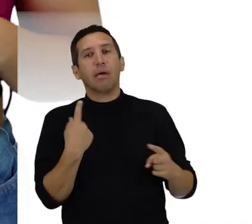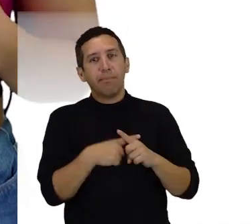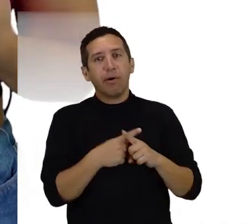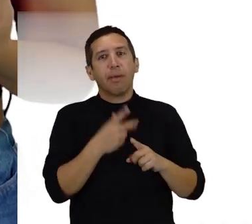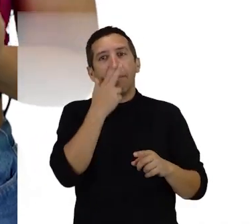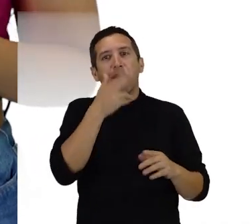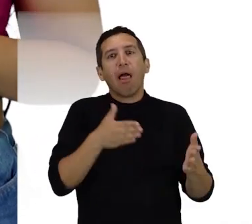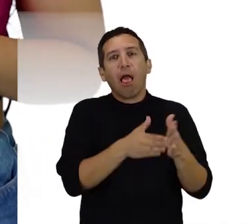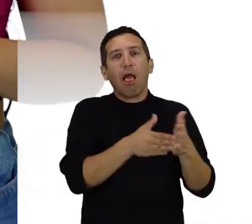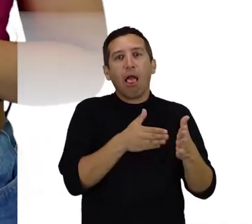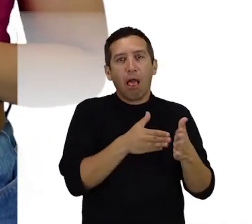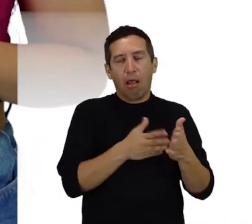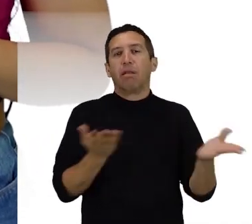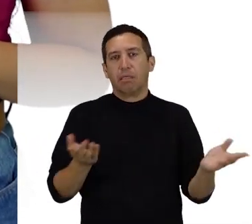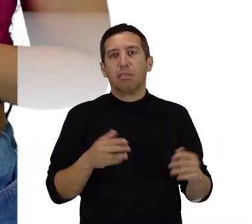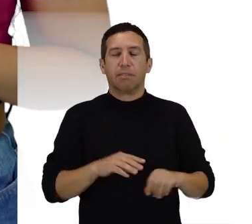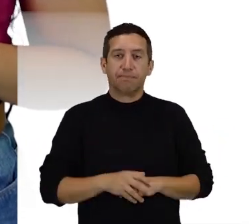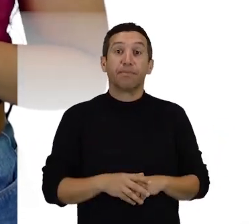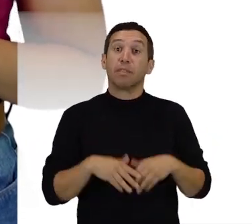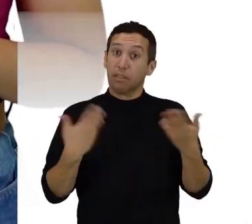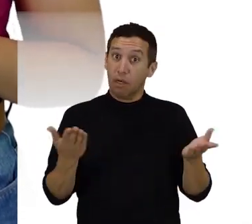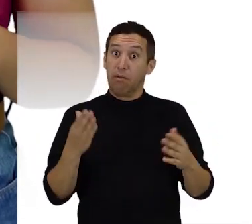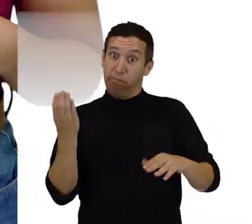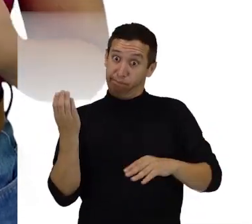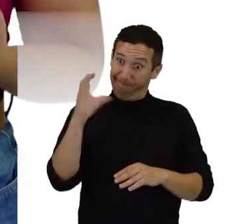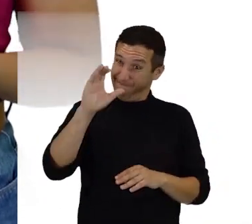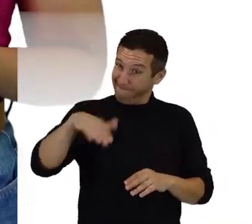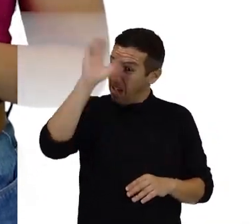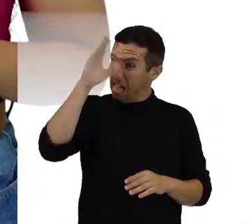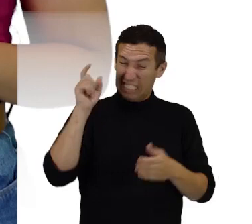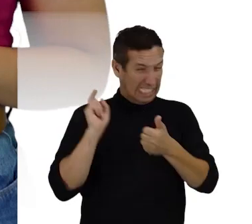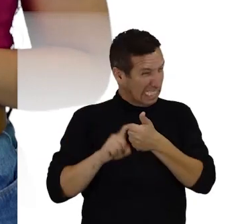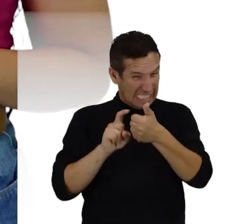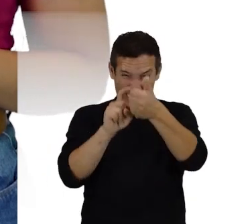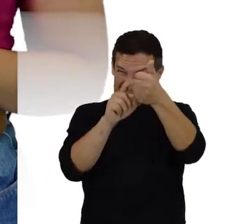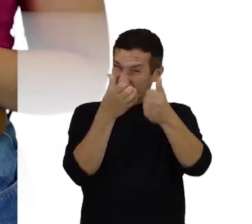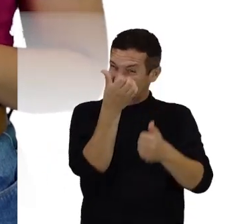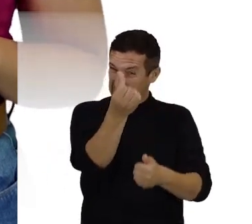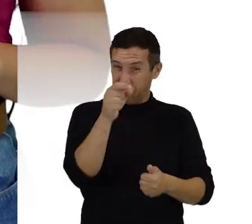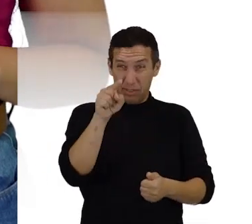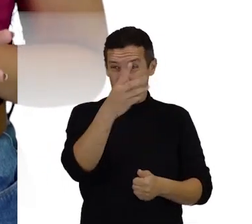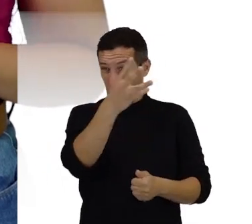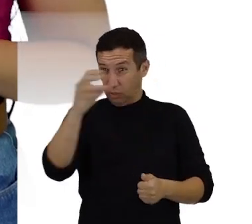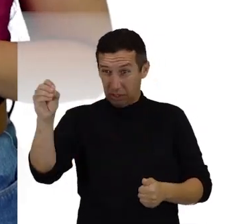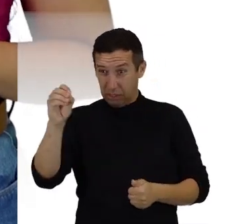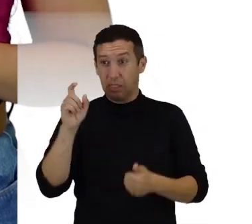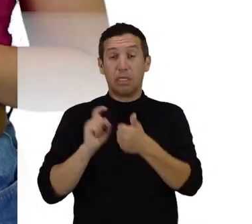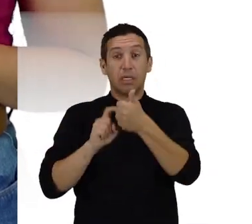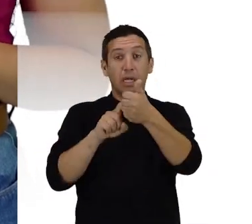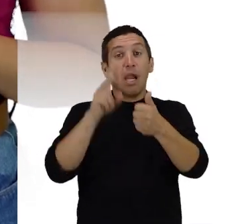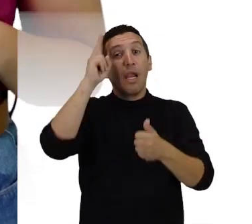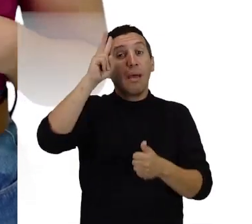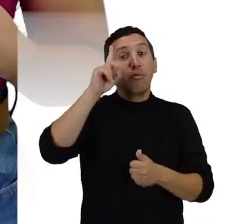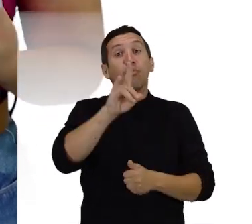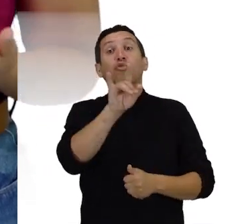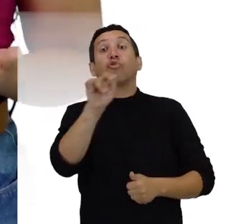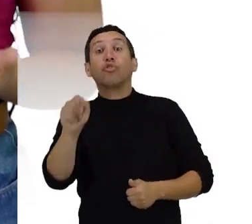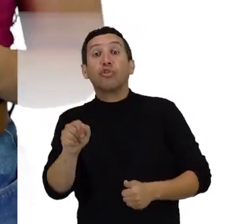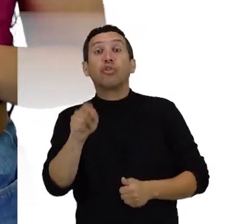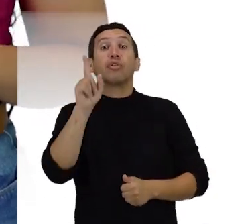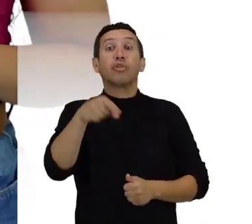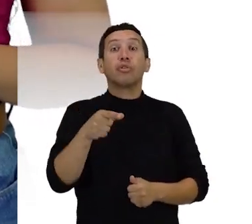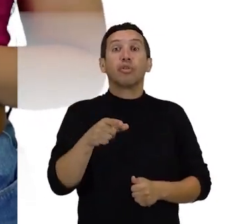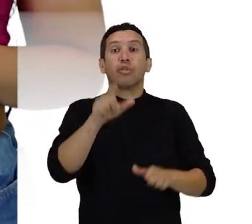sociedade por ter sua existência reduzida à sua deficiência. O nosso post recorde de curtidas, com mais de 6.400 likes, lembra o